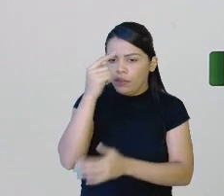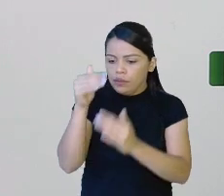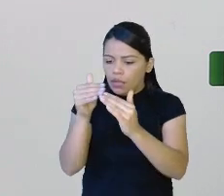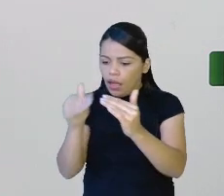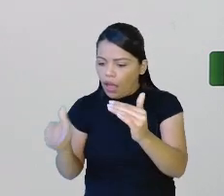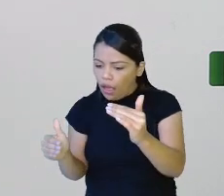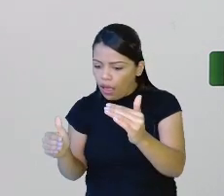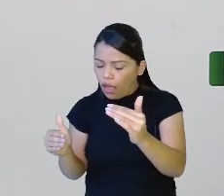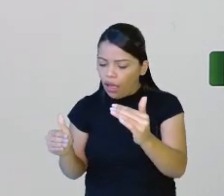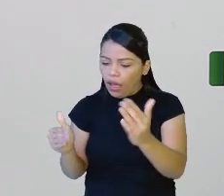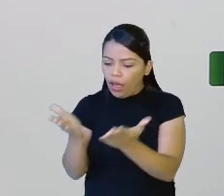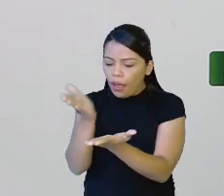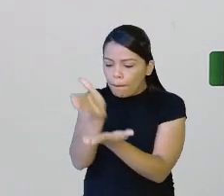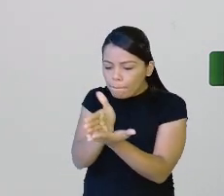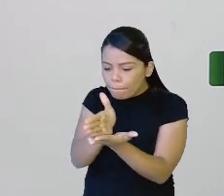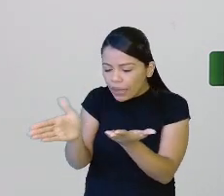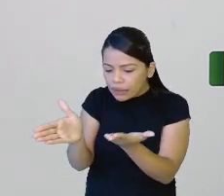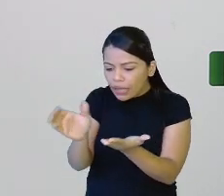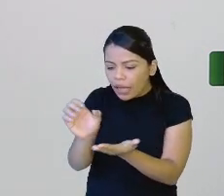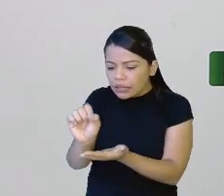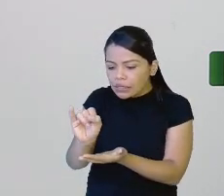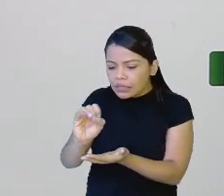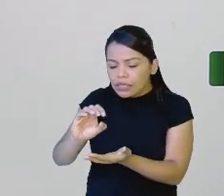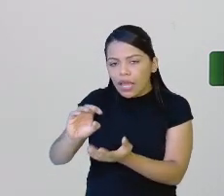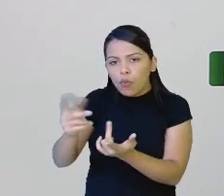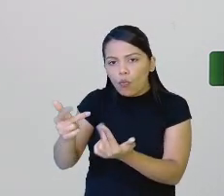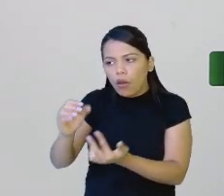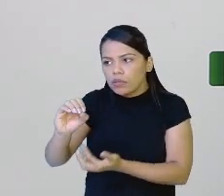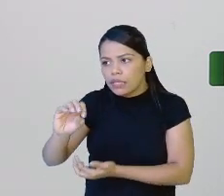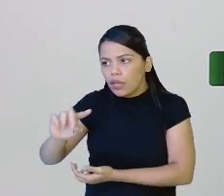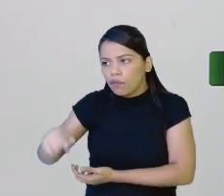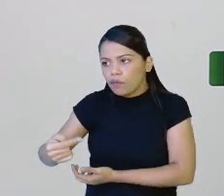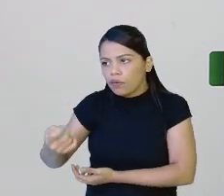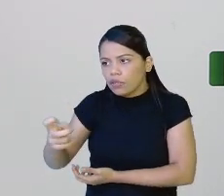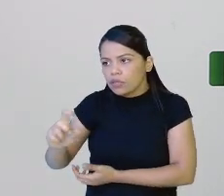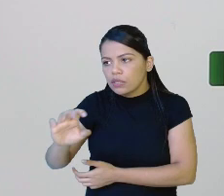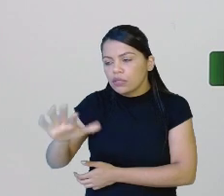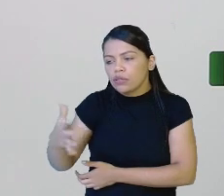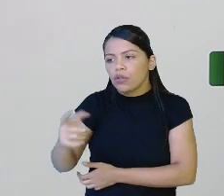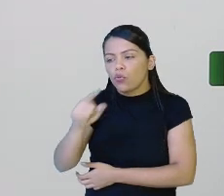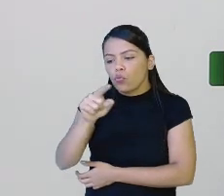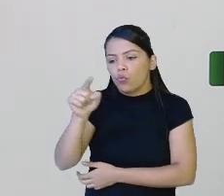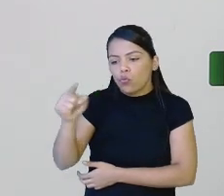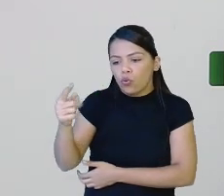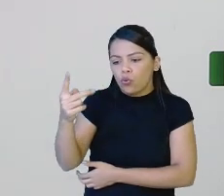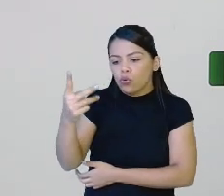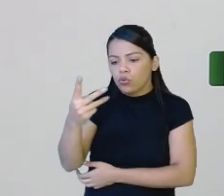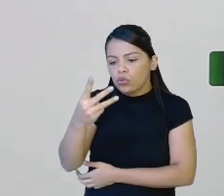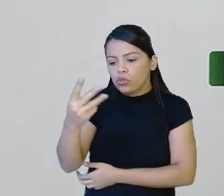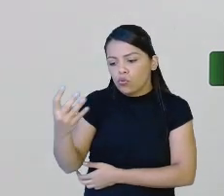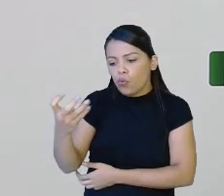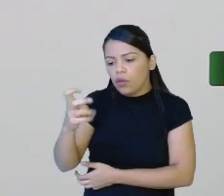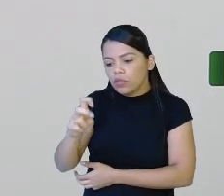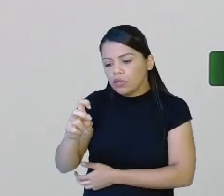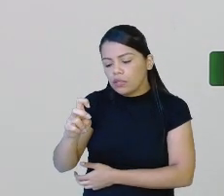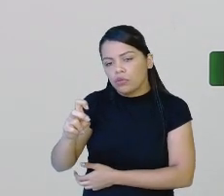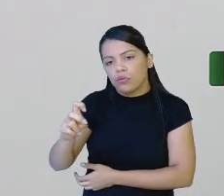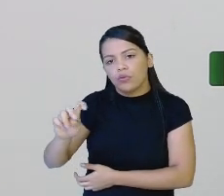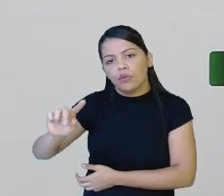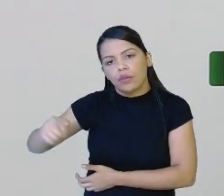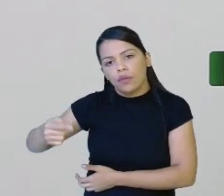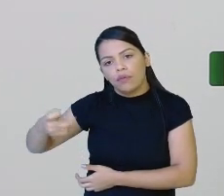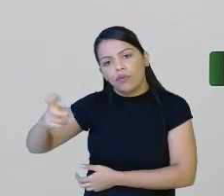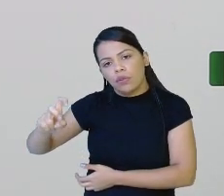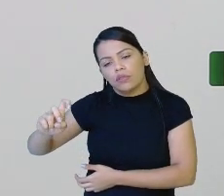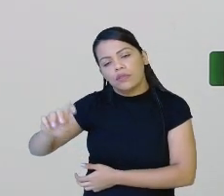Se metade vale 0,5, 1, 2, 3, 4, 5 e meio. Muito simples, quinto